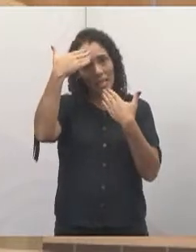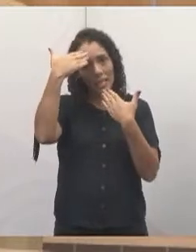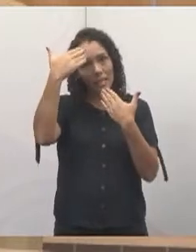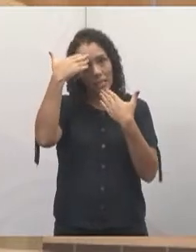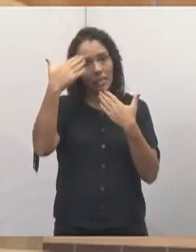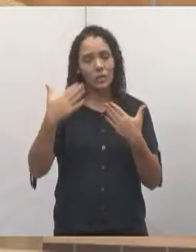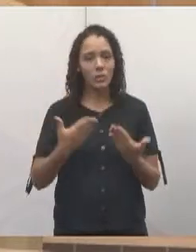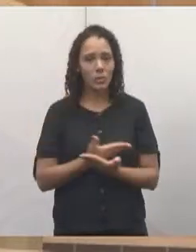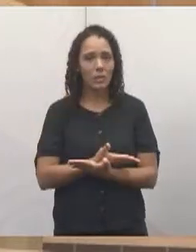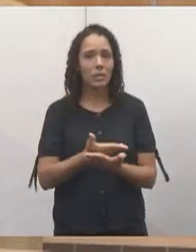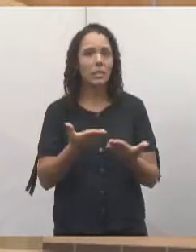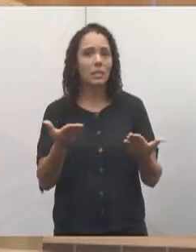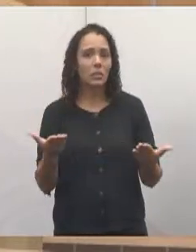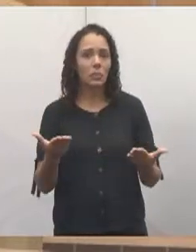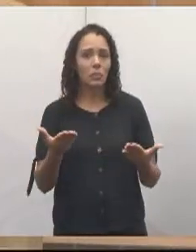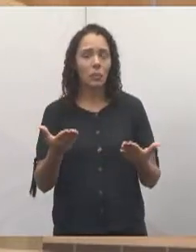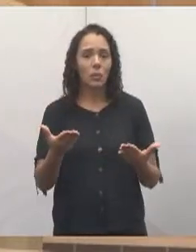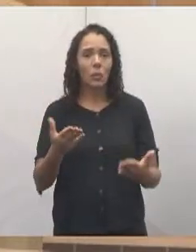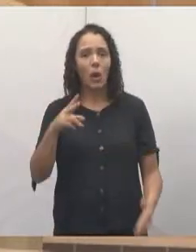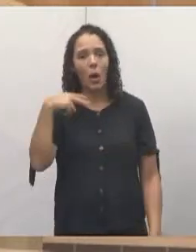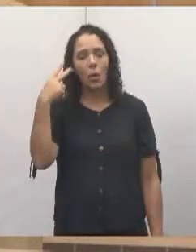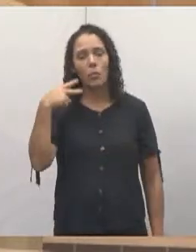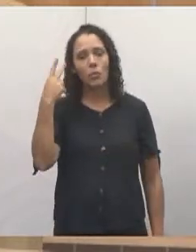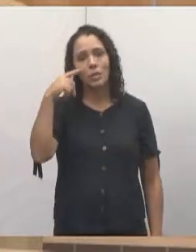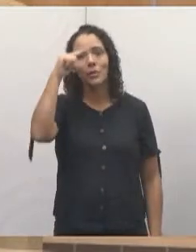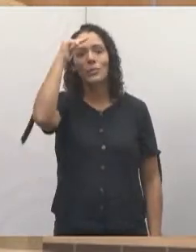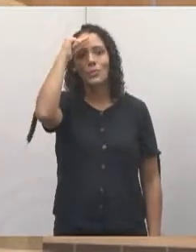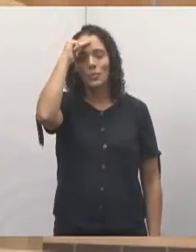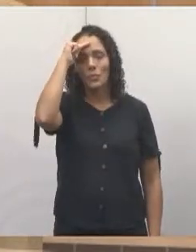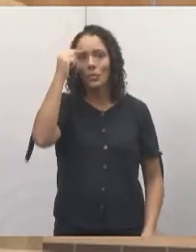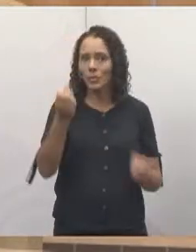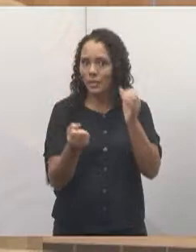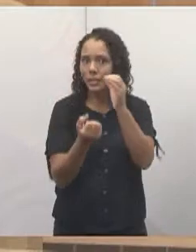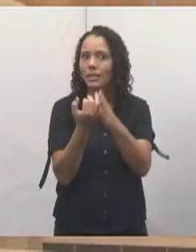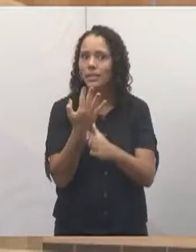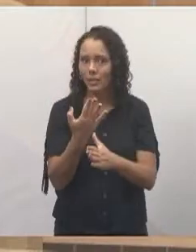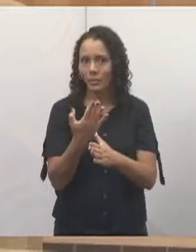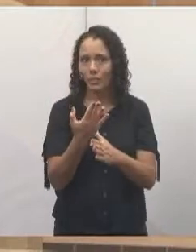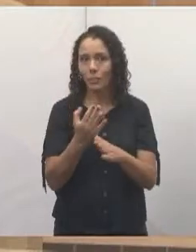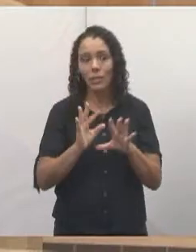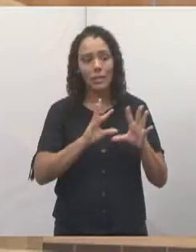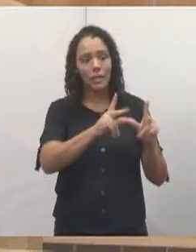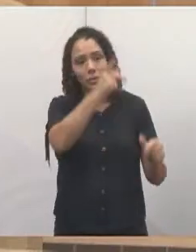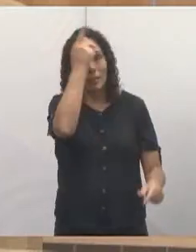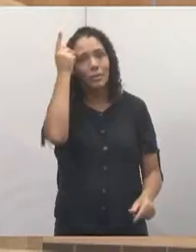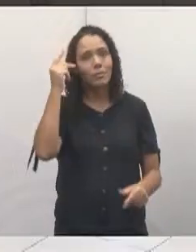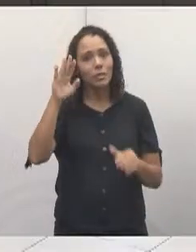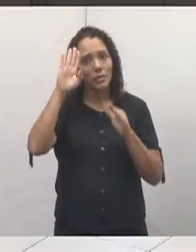Flavinho, pela iniciativa, e a todos os homenageados, meus profundos parabéns.